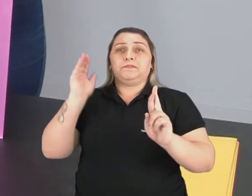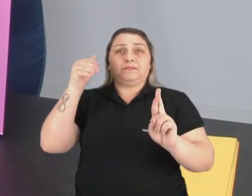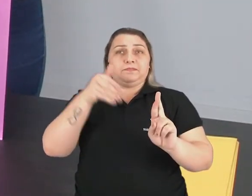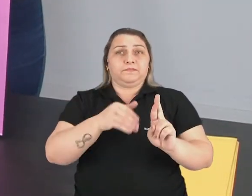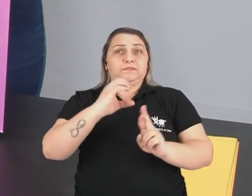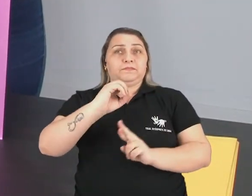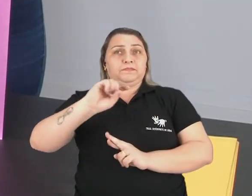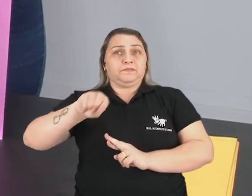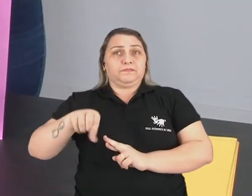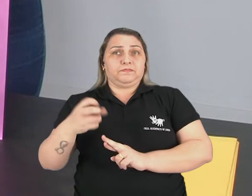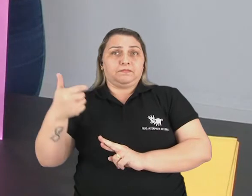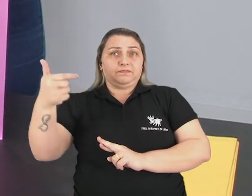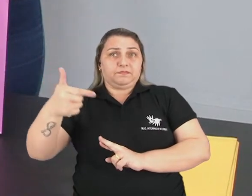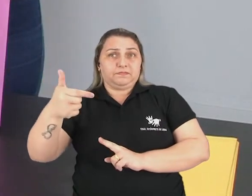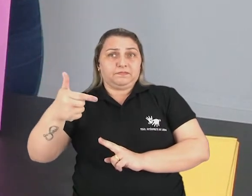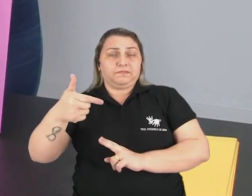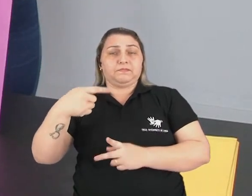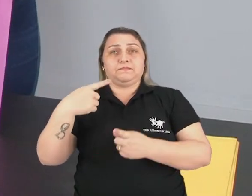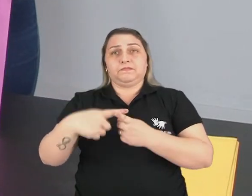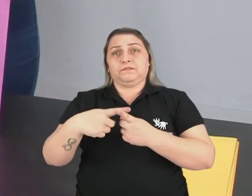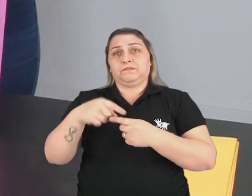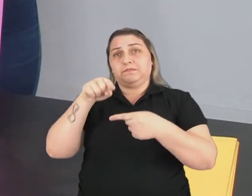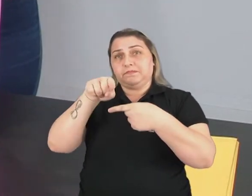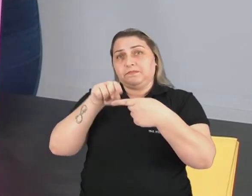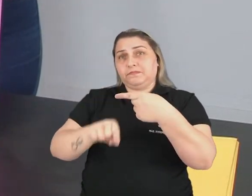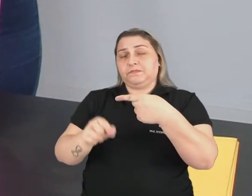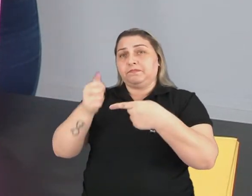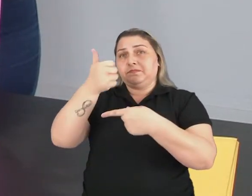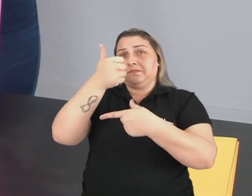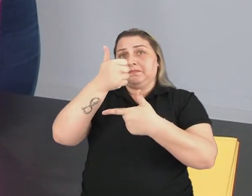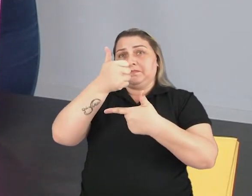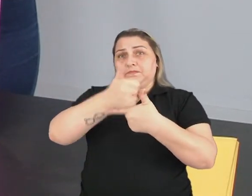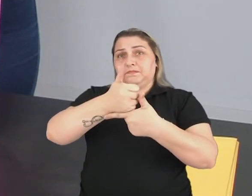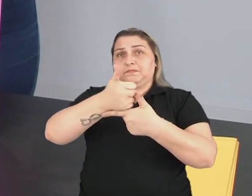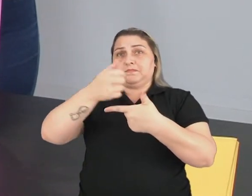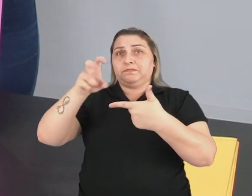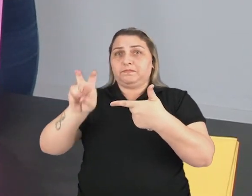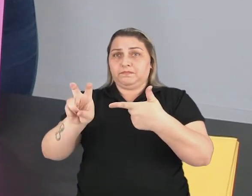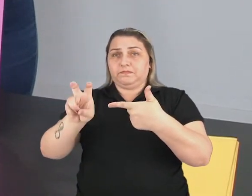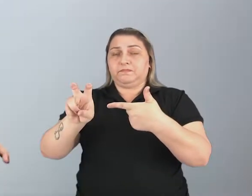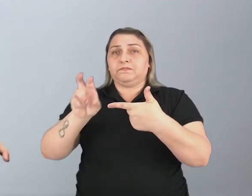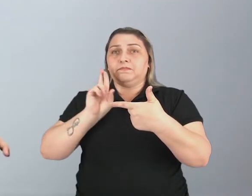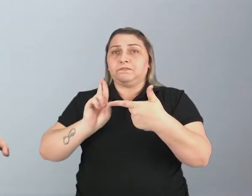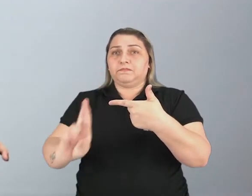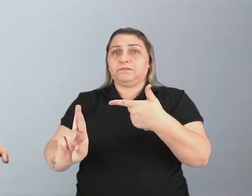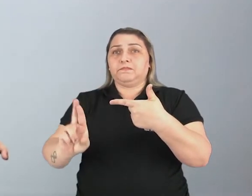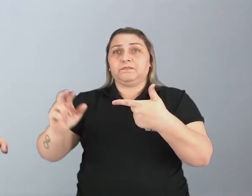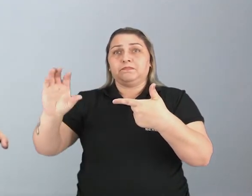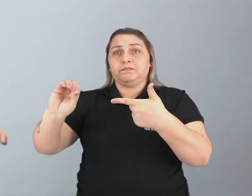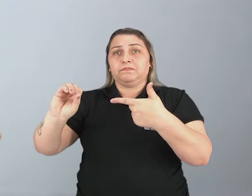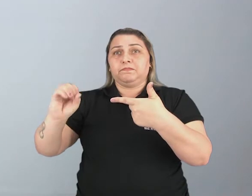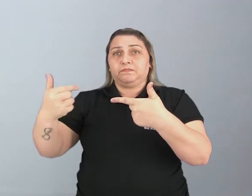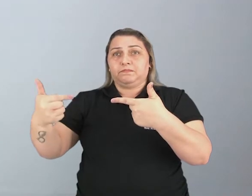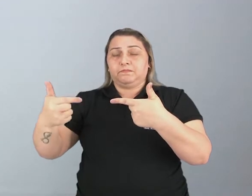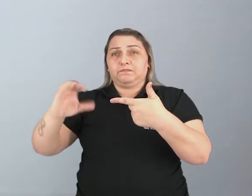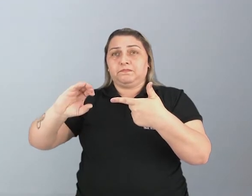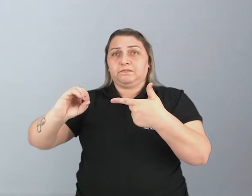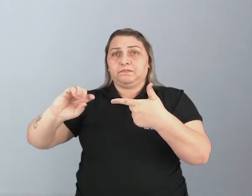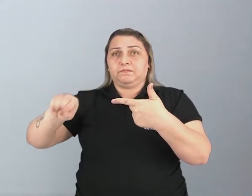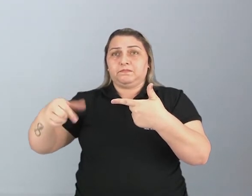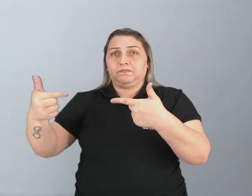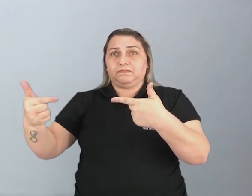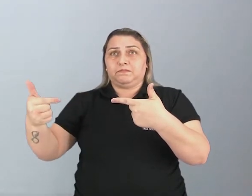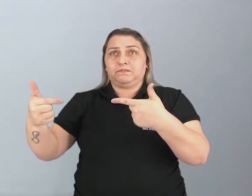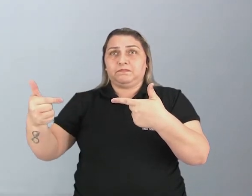representa o 0,2, porque se eu dividir 1 por 5, nós vimos que o resultado é 2, tá aí nessa